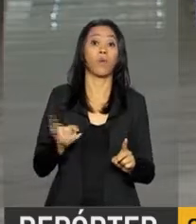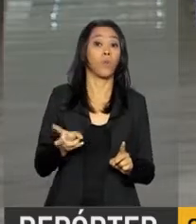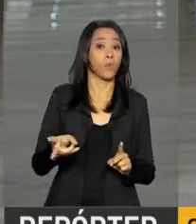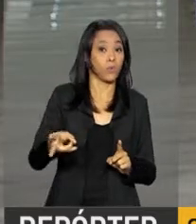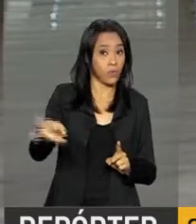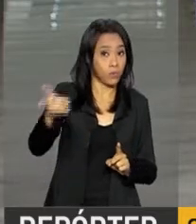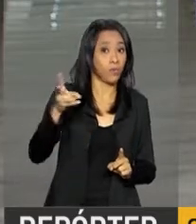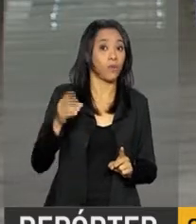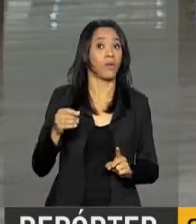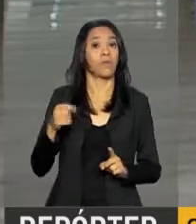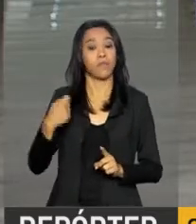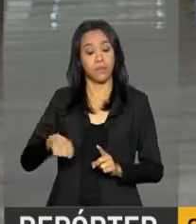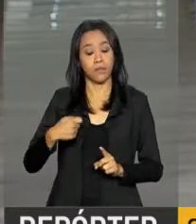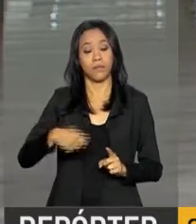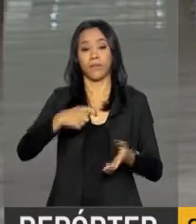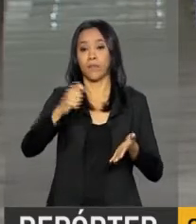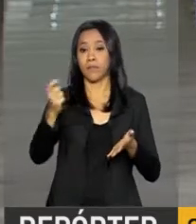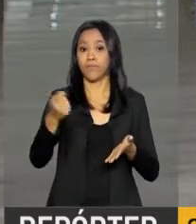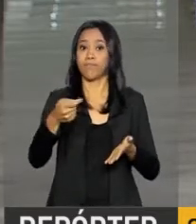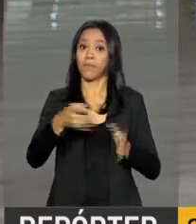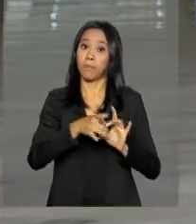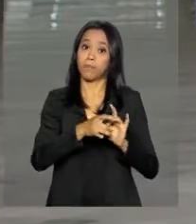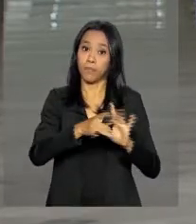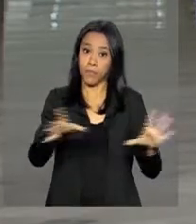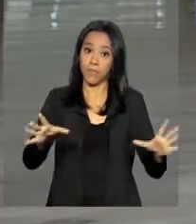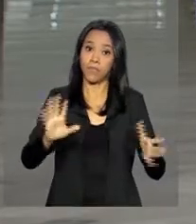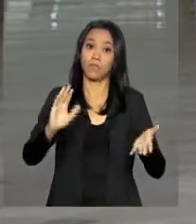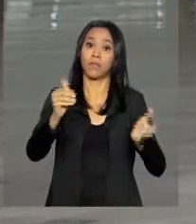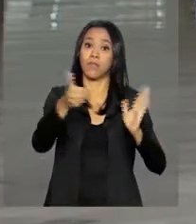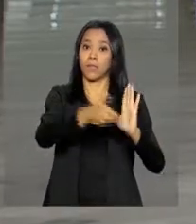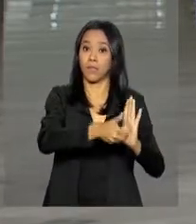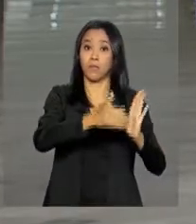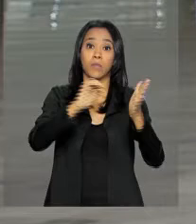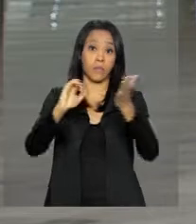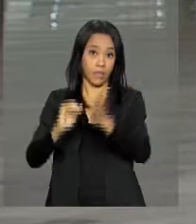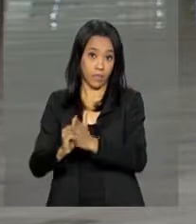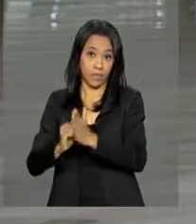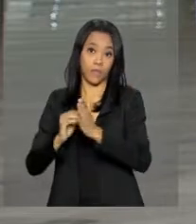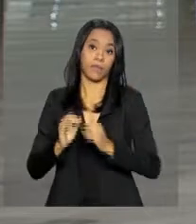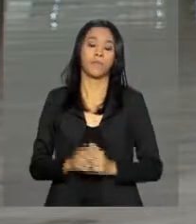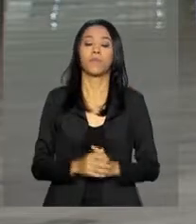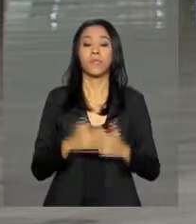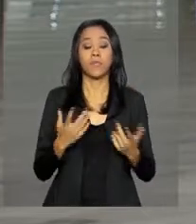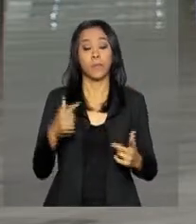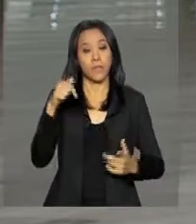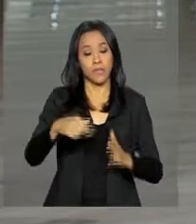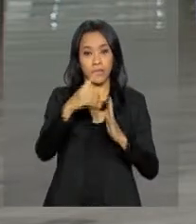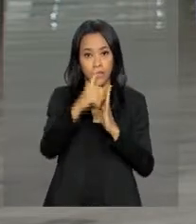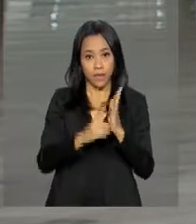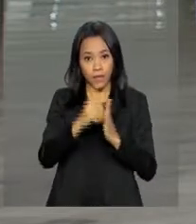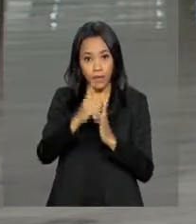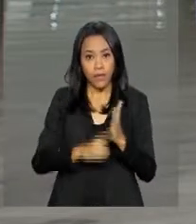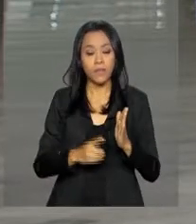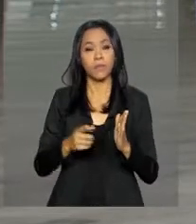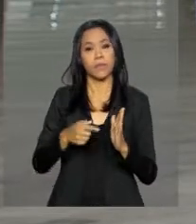continuar valendo, precisava do aval da Câmara e do Senado. O decreto